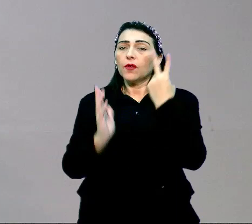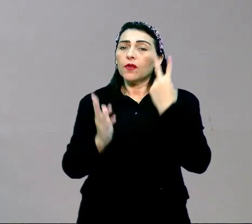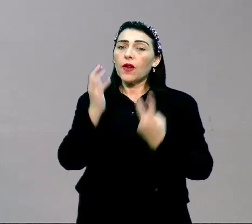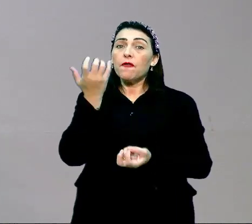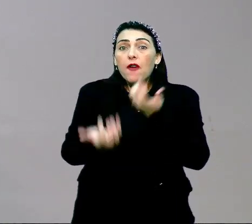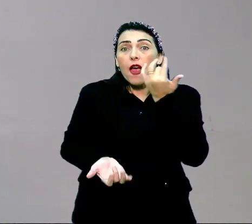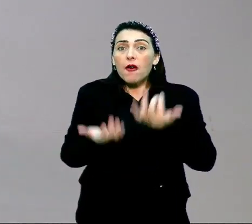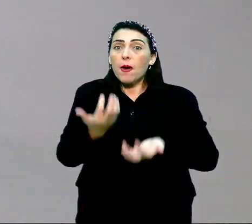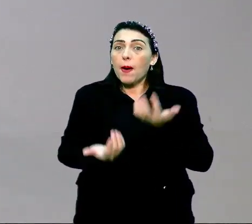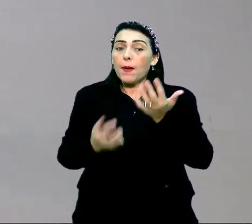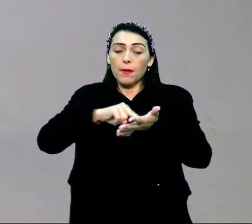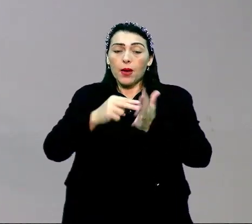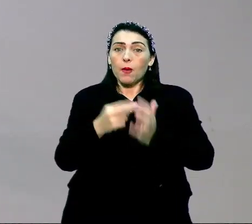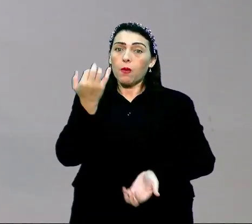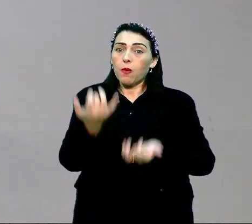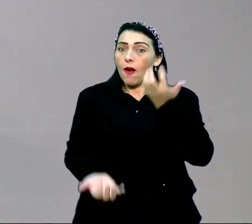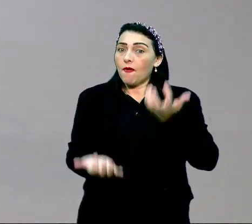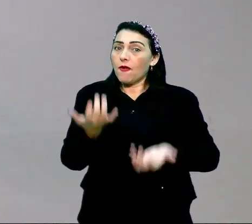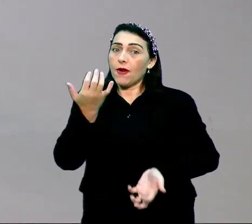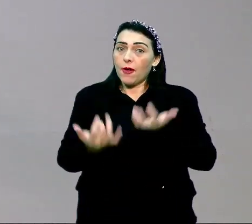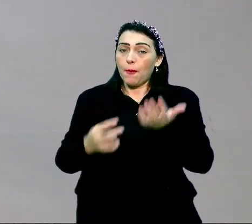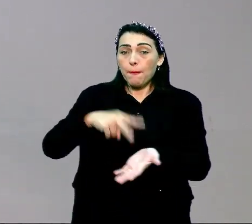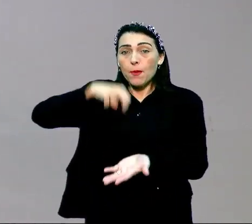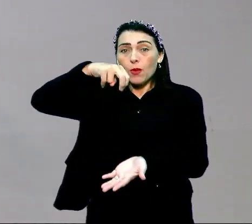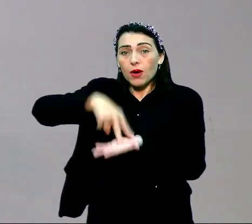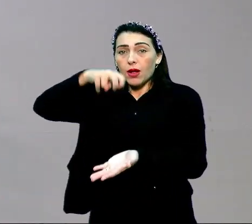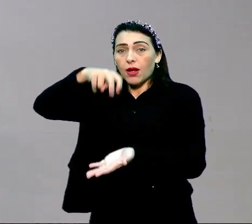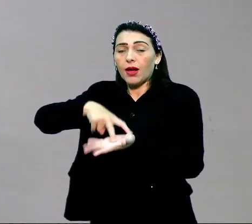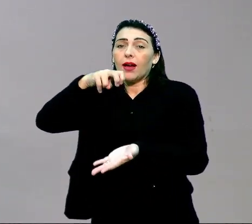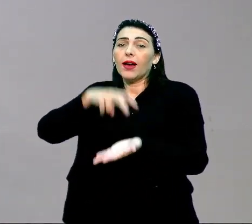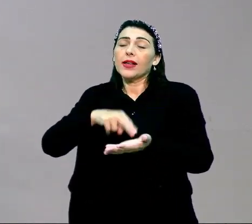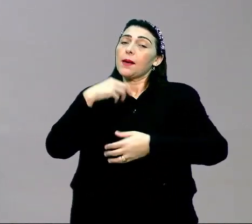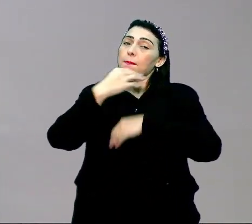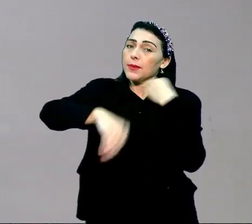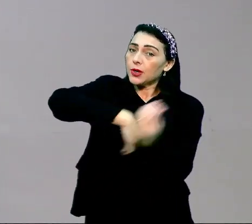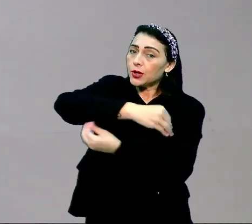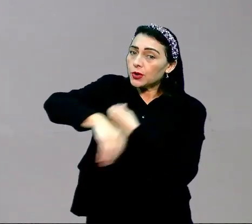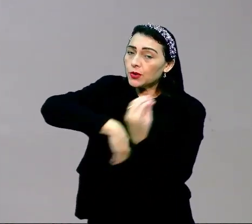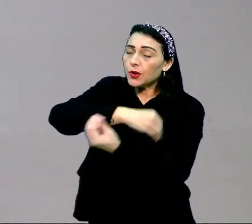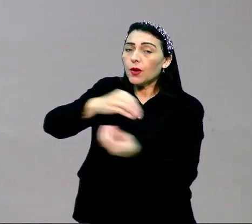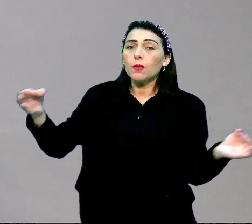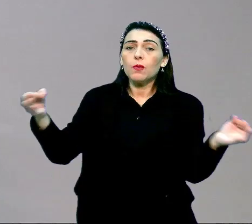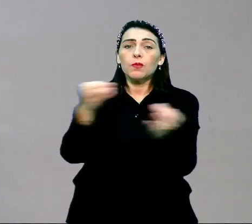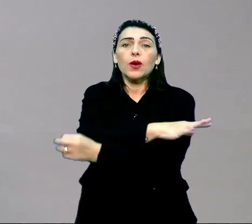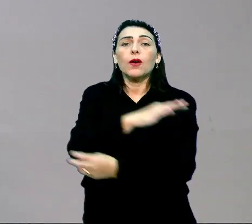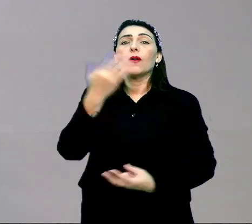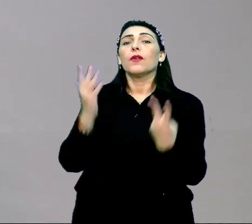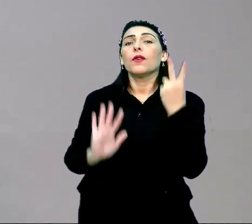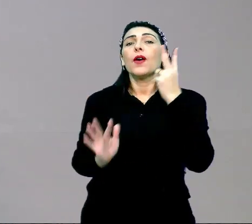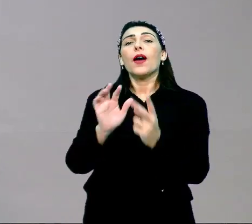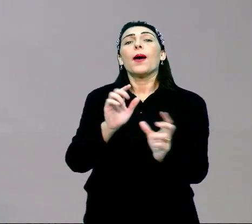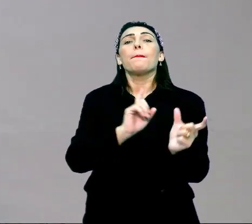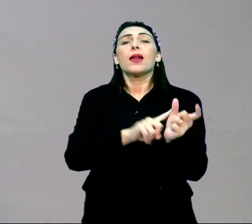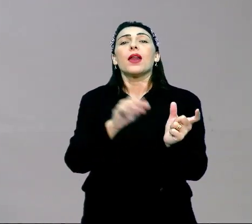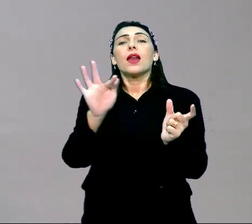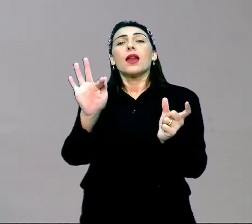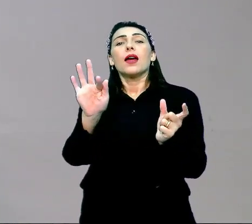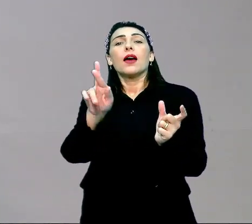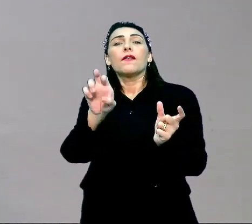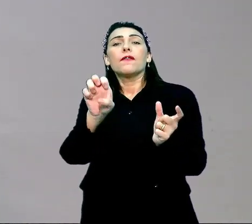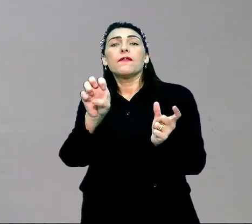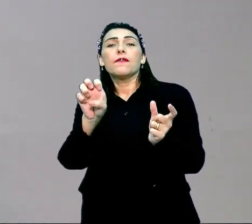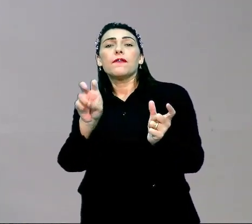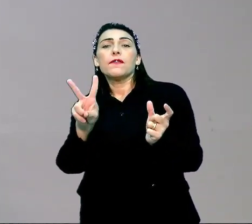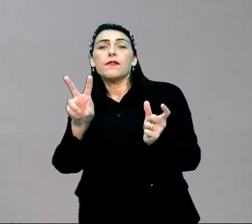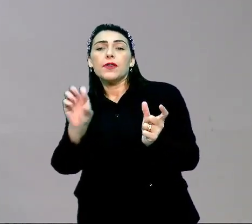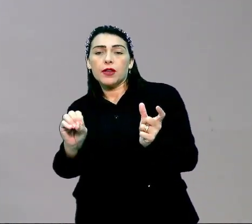vamos ferver, né? Tipo fervo, frevo, e aí essa mistura foi formando, configurando a palavra do